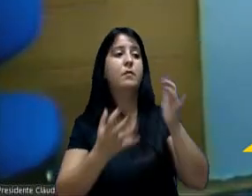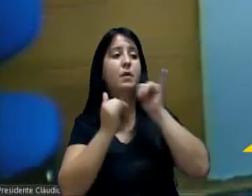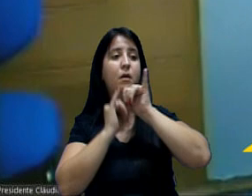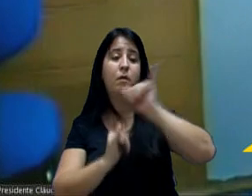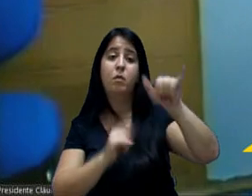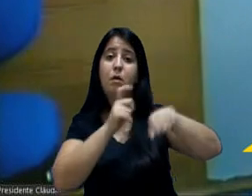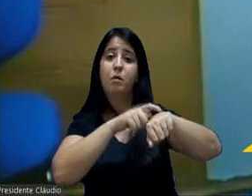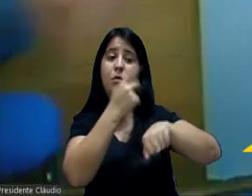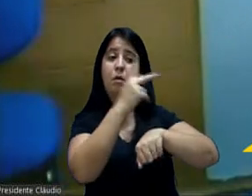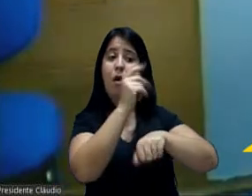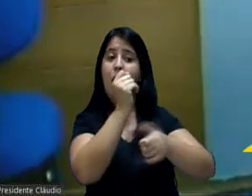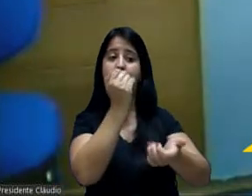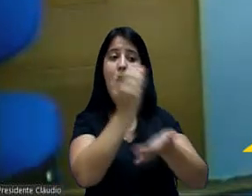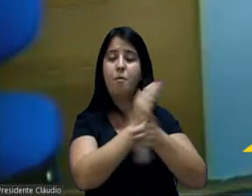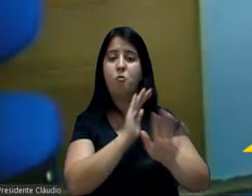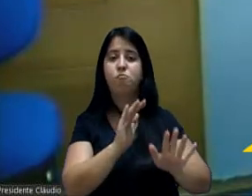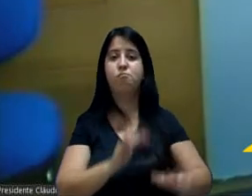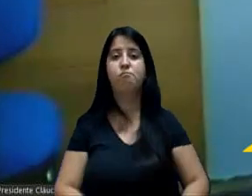dele se esgotou.